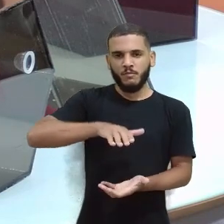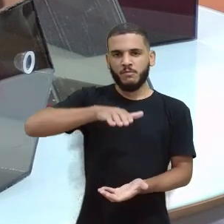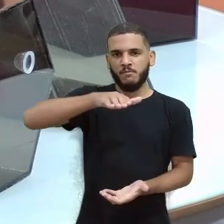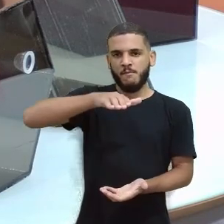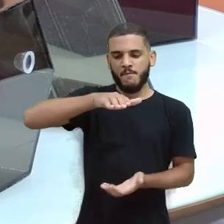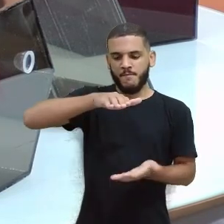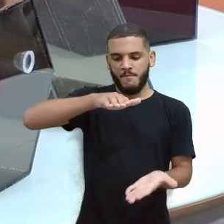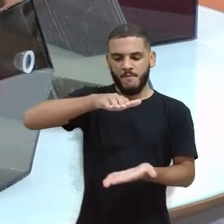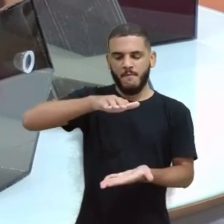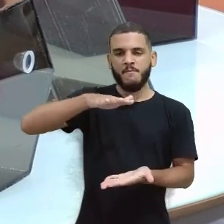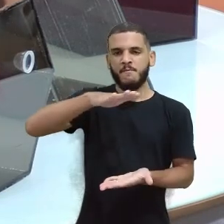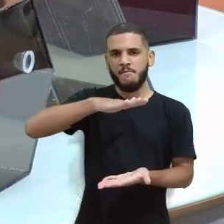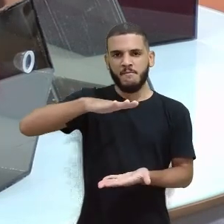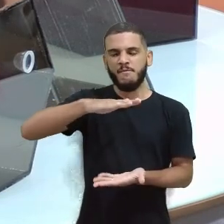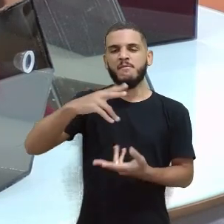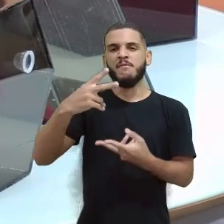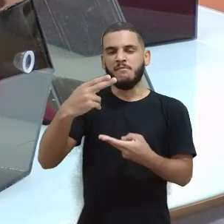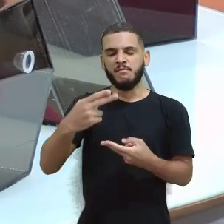chamada de prisma.